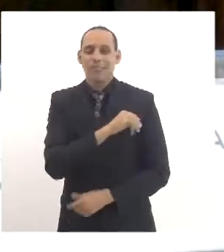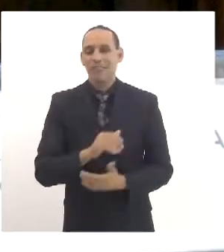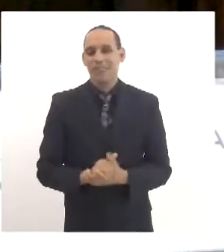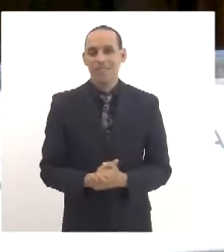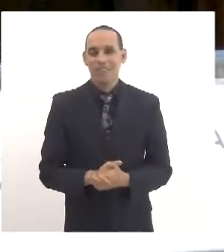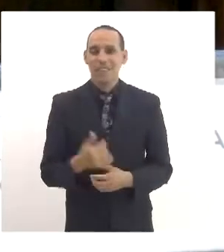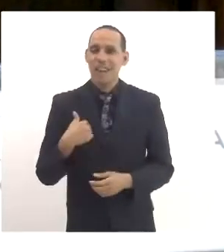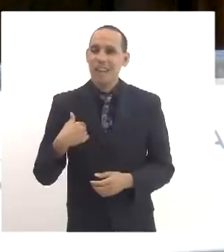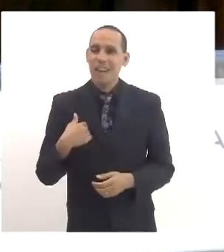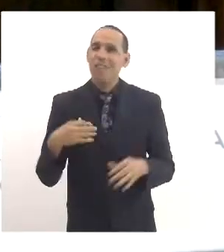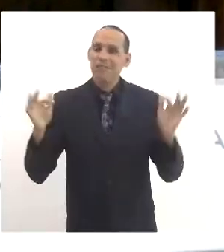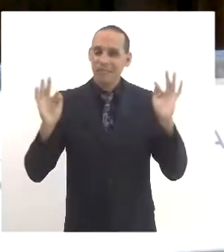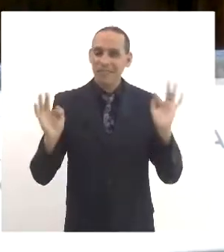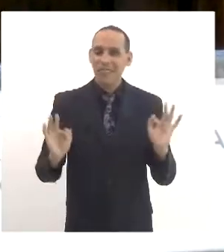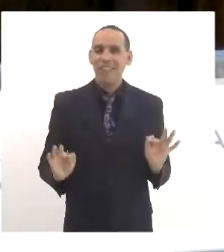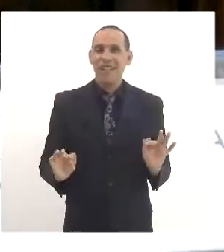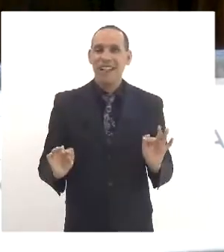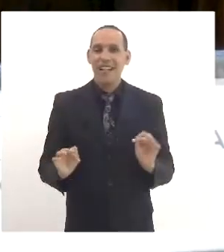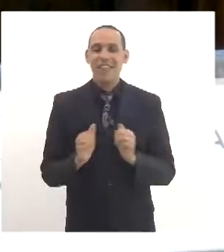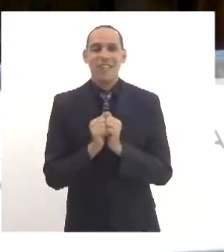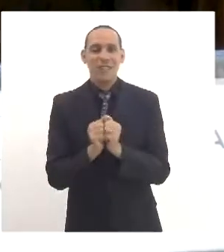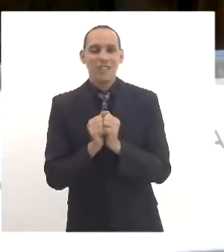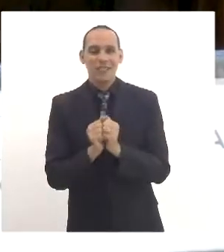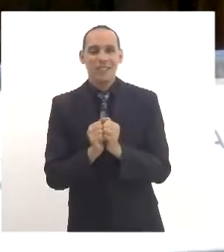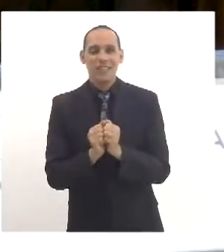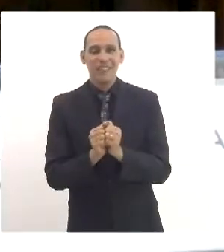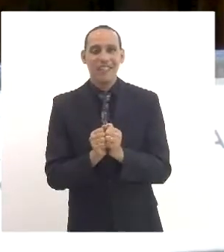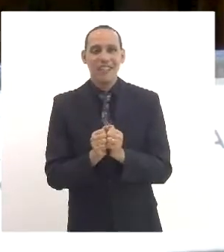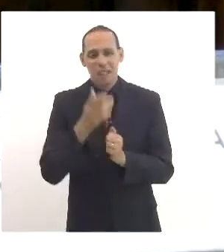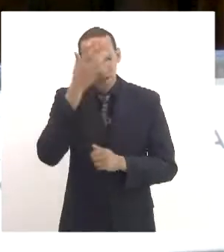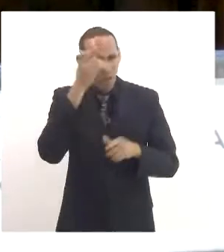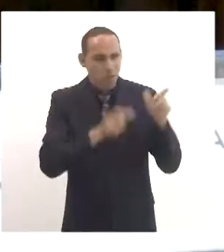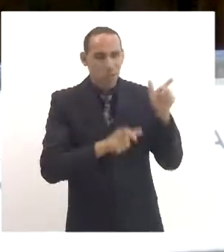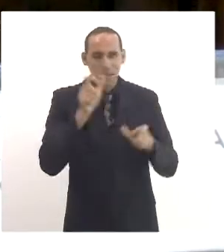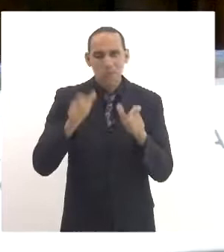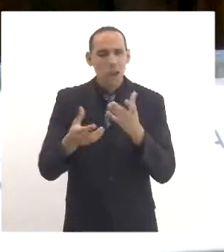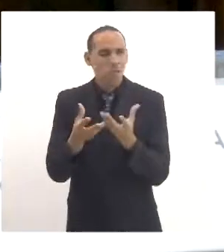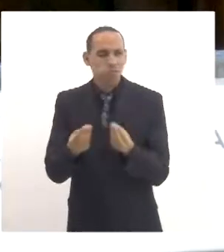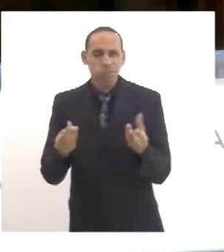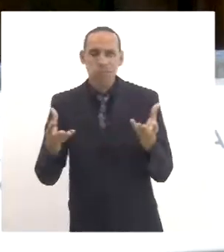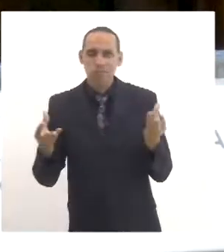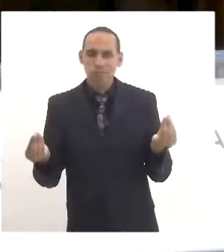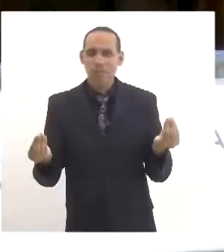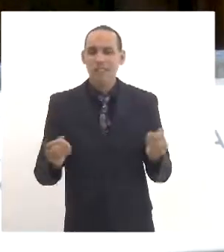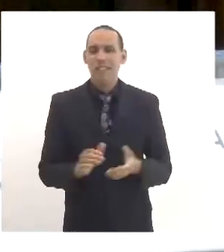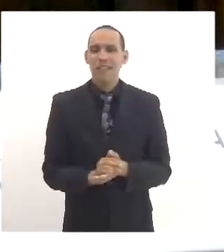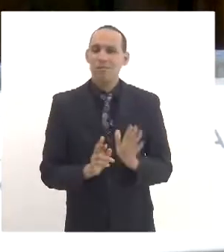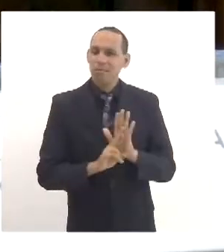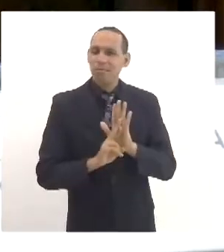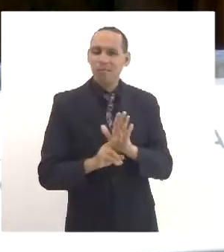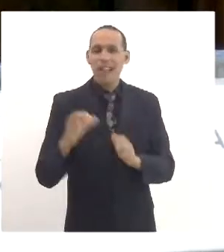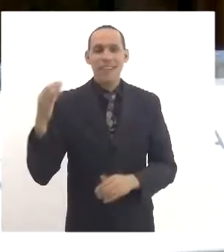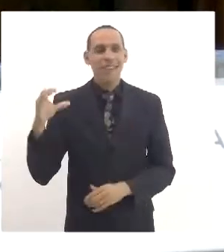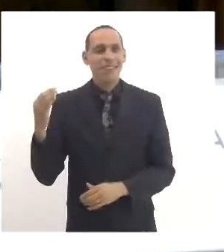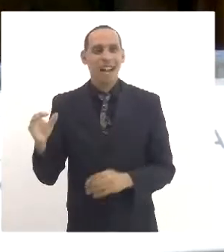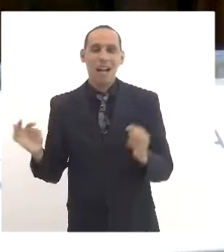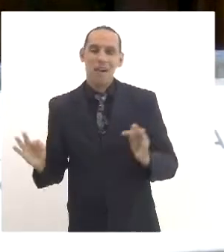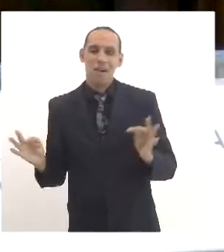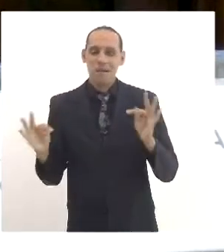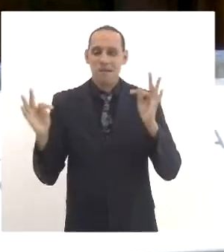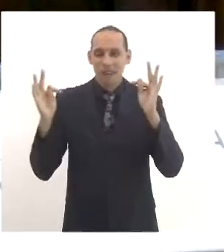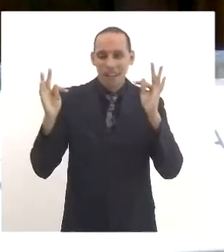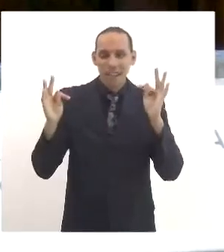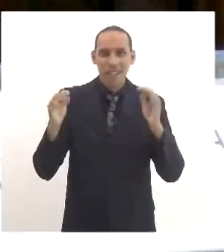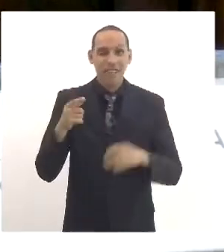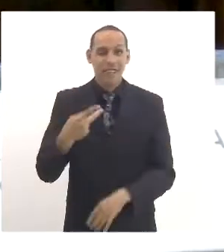e fico muito feliz de estar aqui ao lado de tantas pessoas representativas da ciência, da tecnologia no